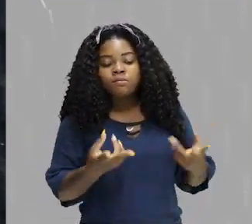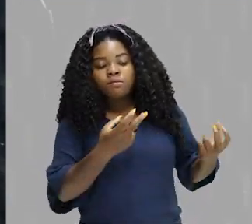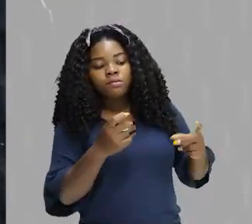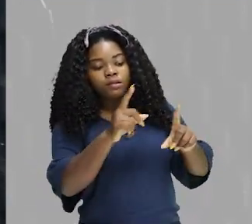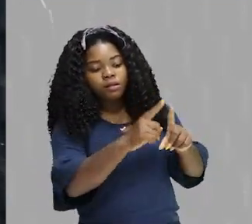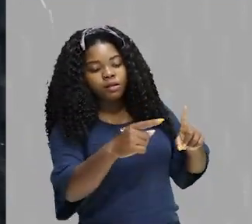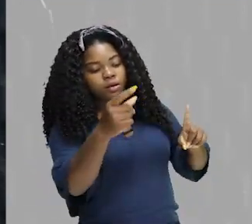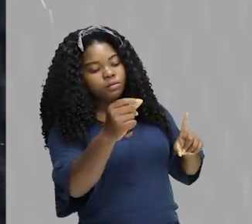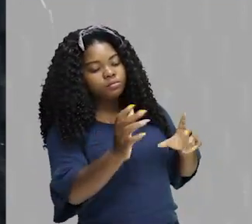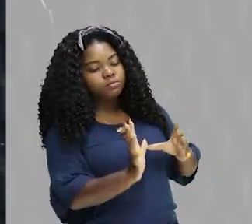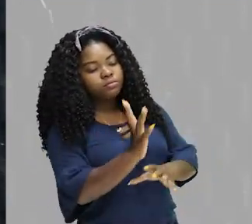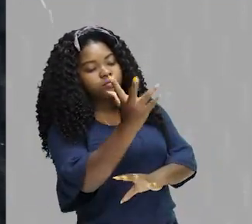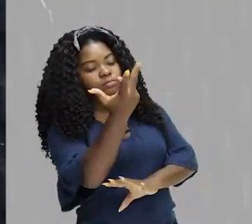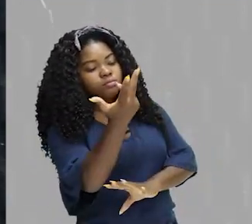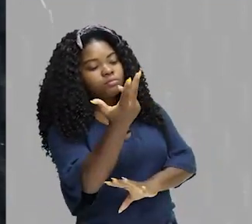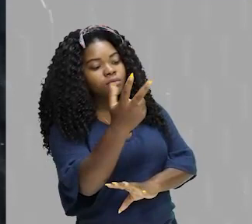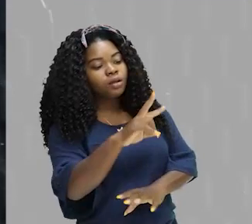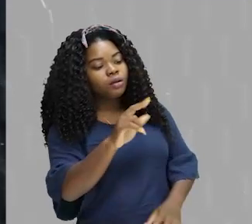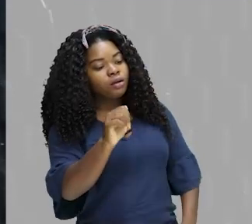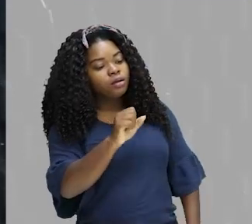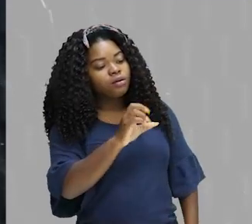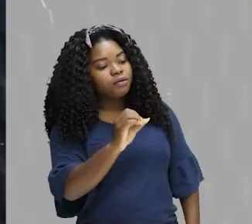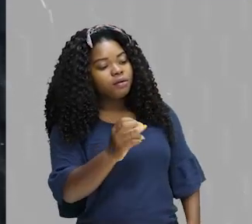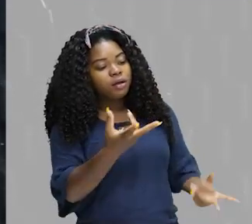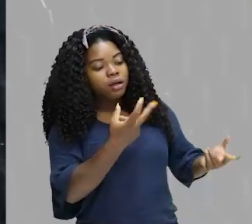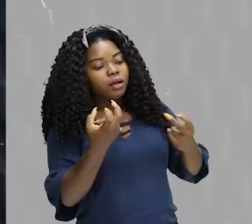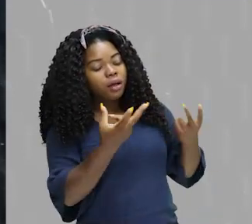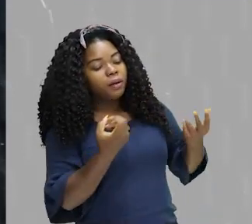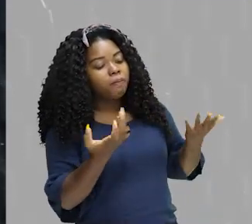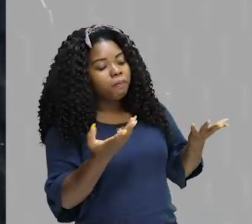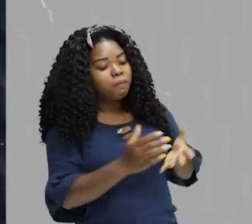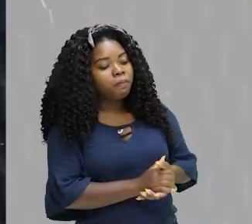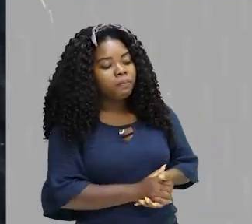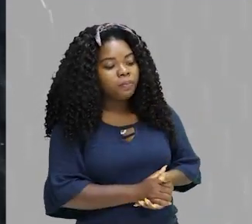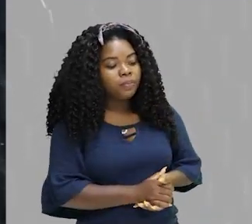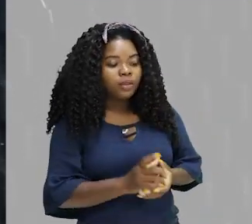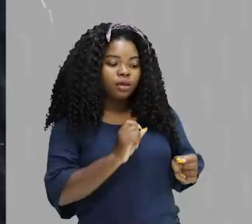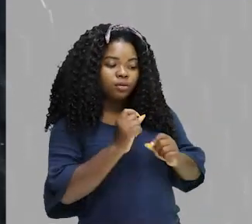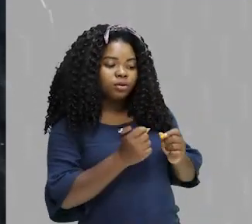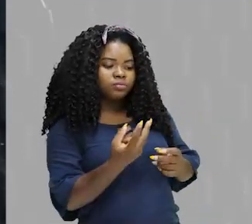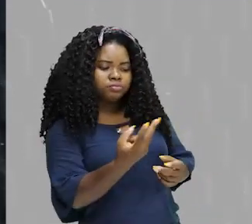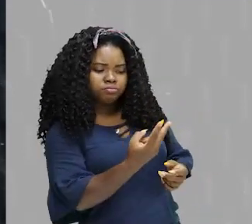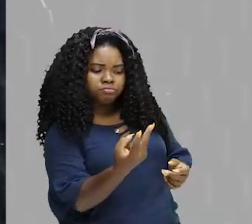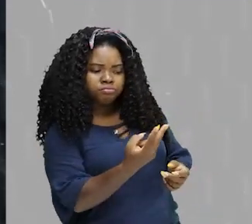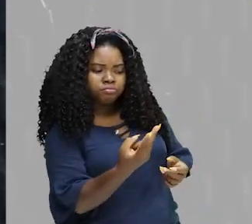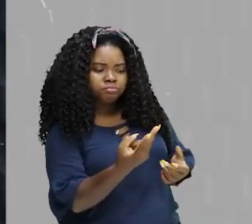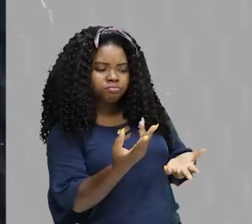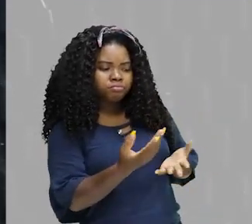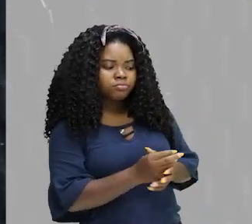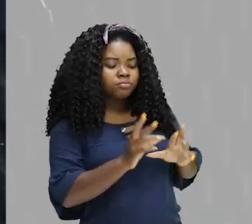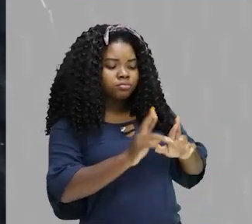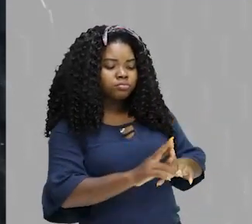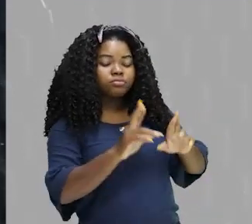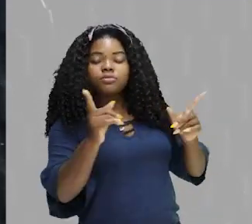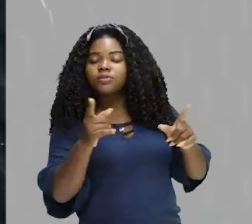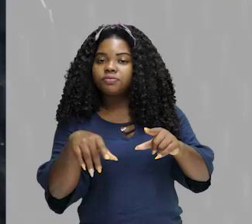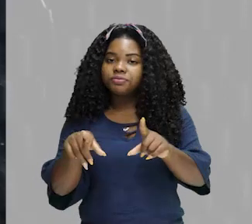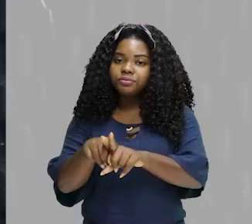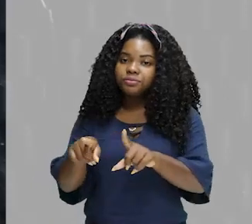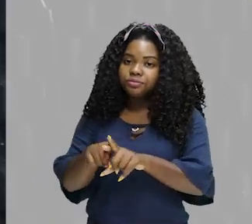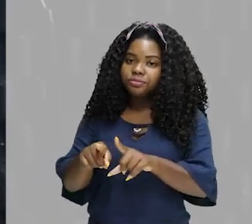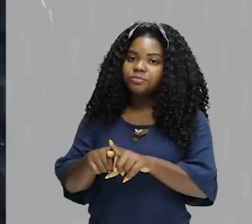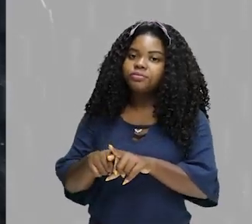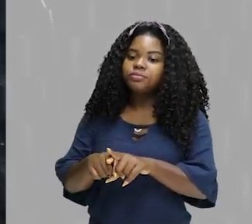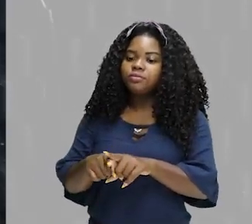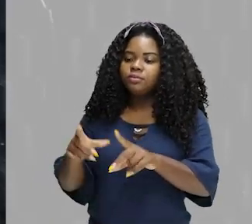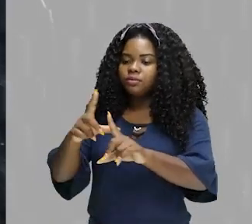dessa planta, os vasos que você vê lá nas folhas são paralelos, certo? Diferente, por exemplo, quando você